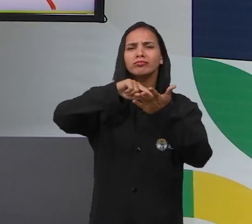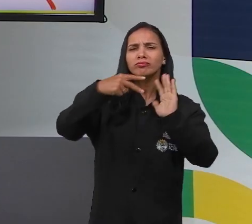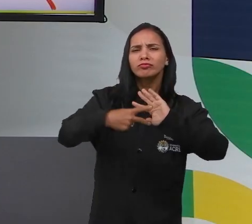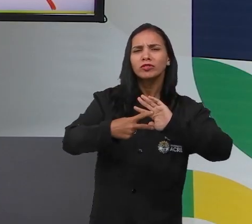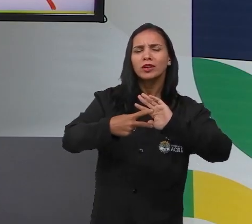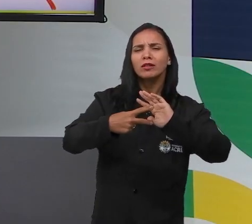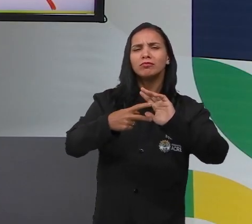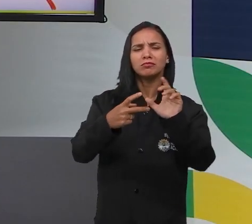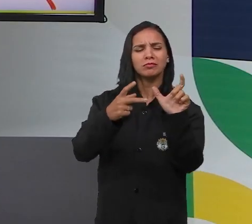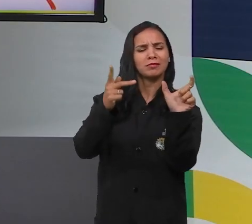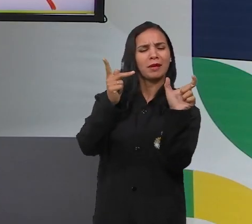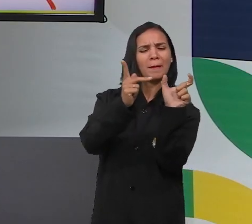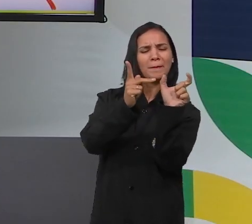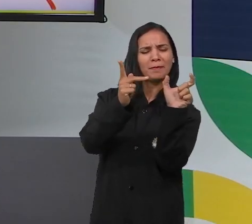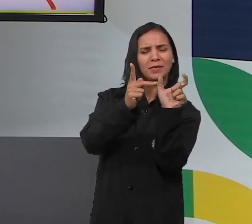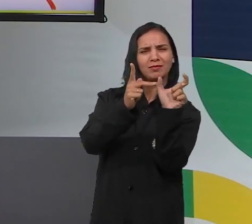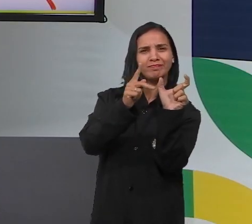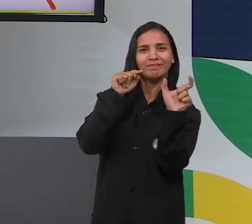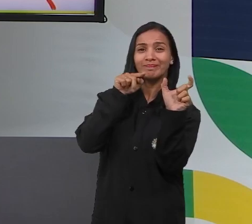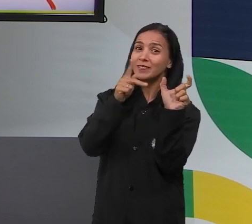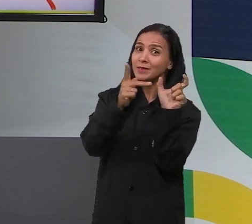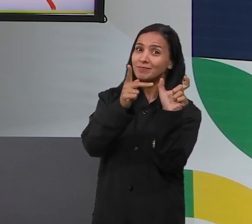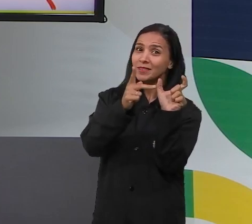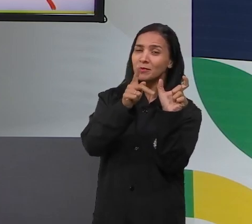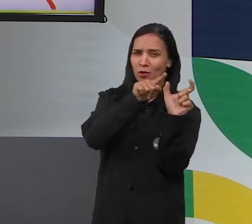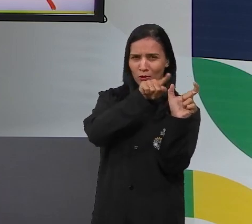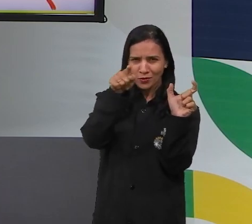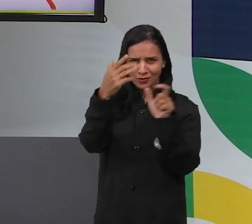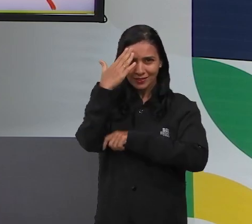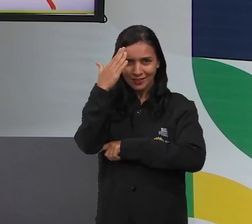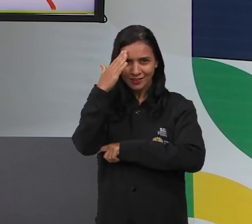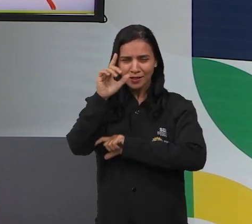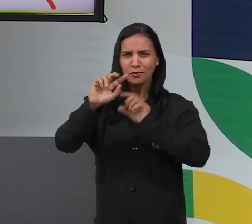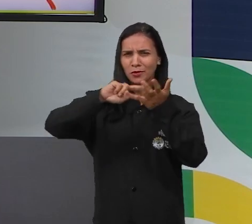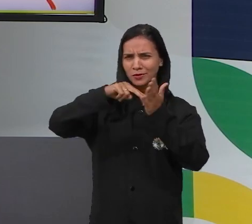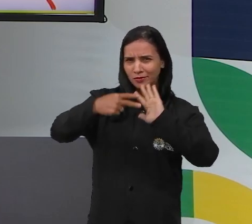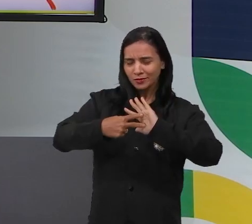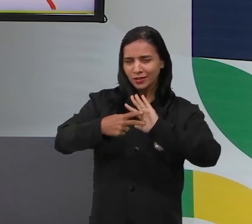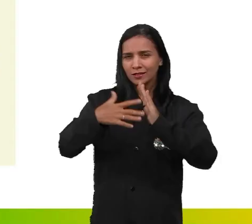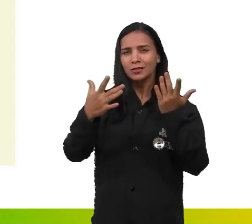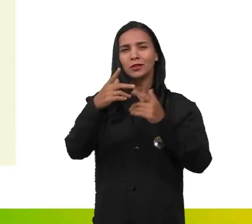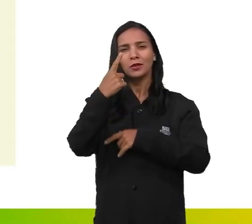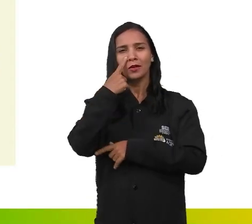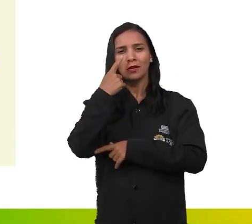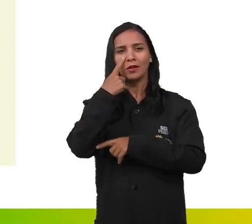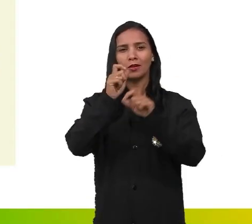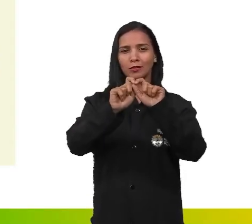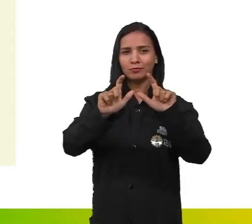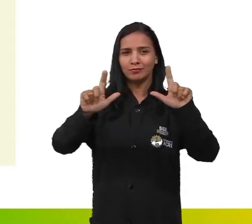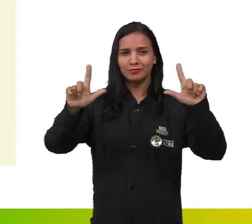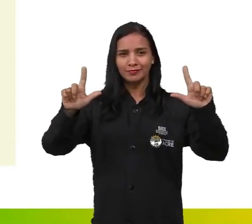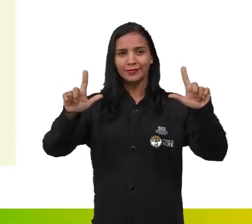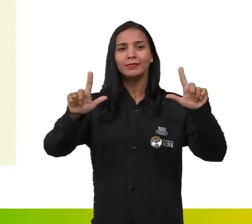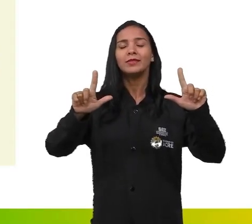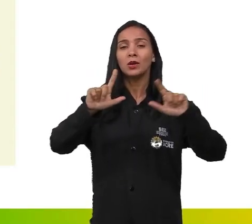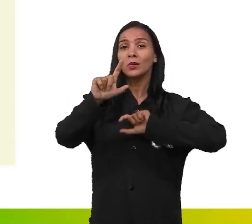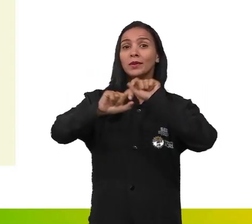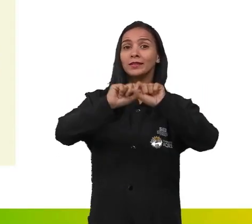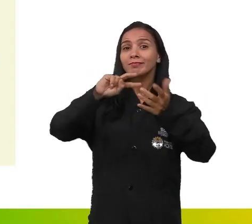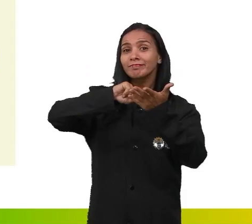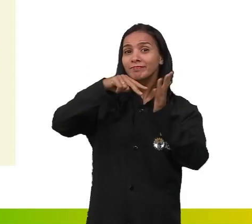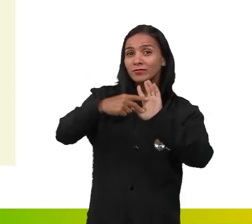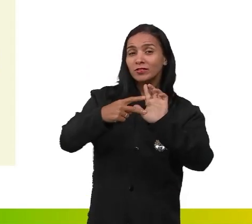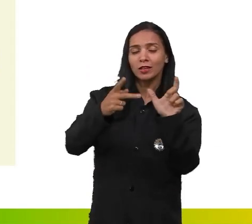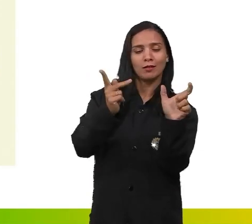preposições? Vocês saberiam me dizer? Vamos observar aqui qual seria o resultado, o que seriam